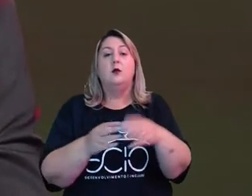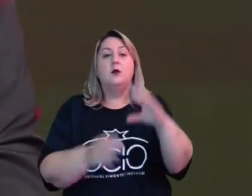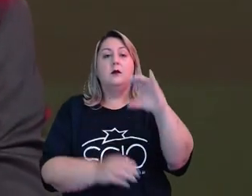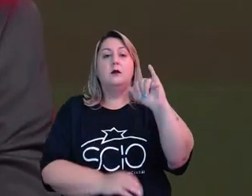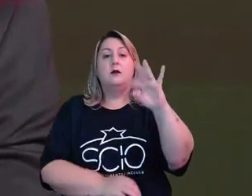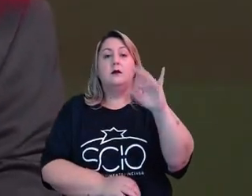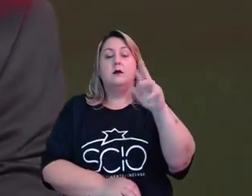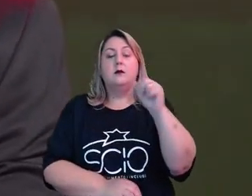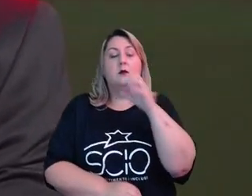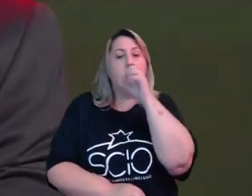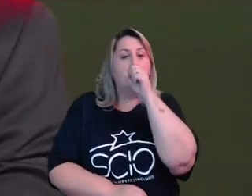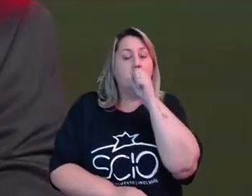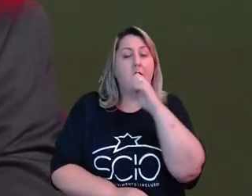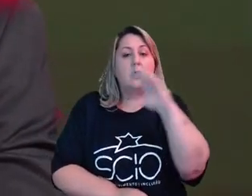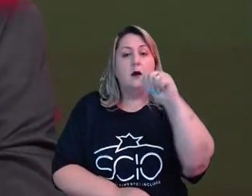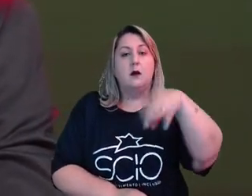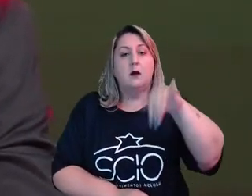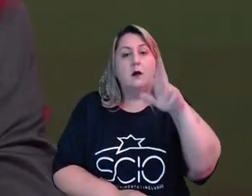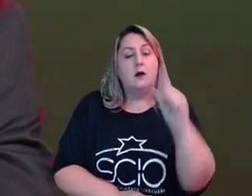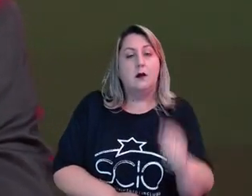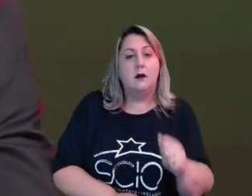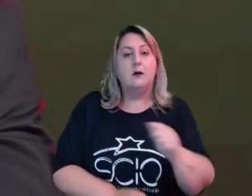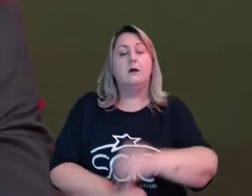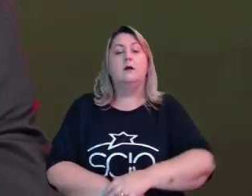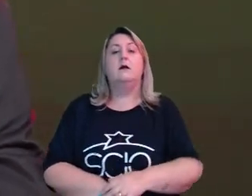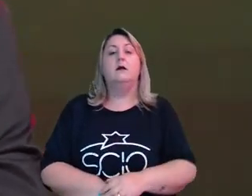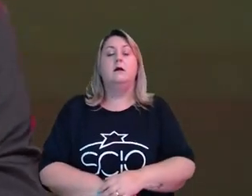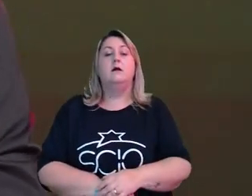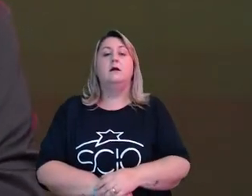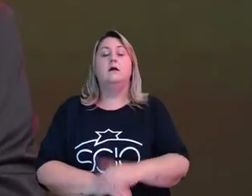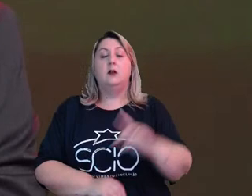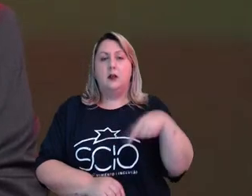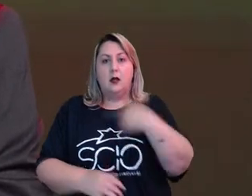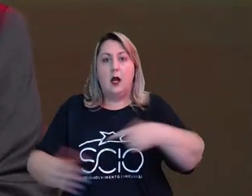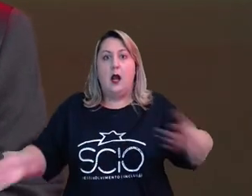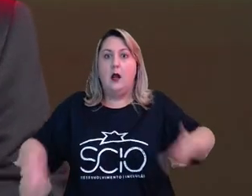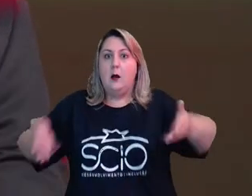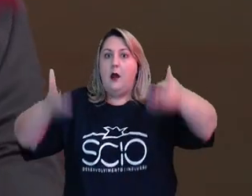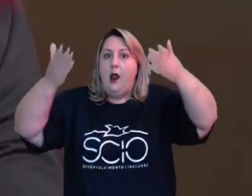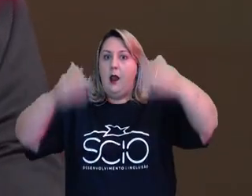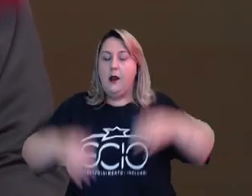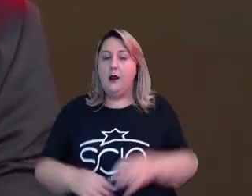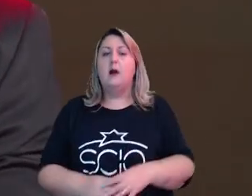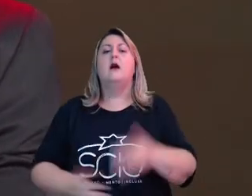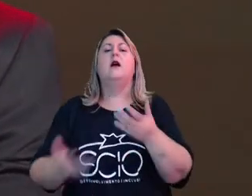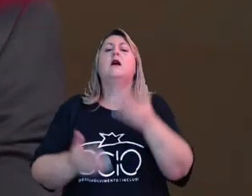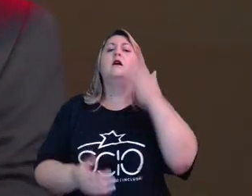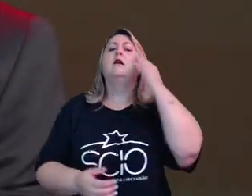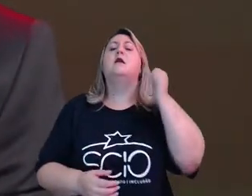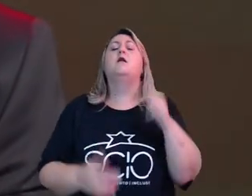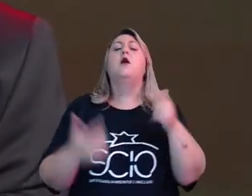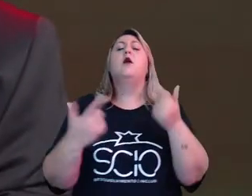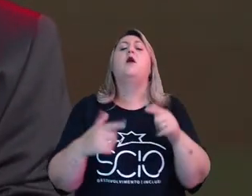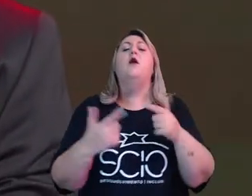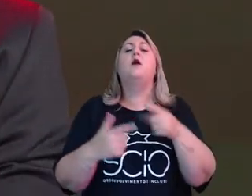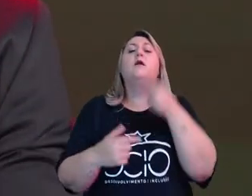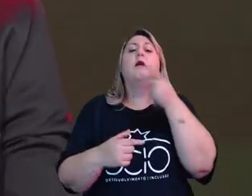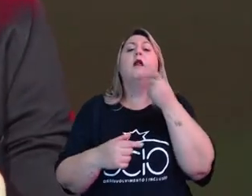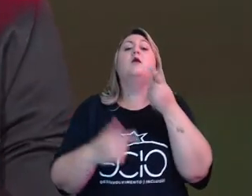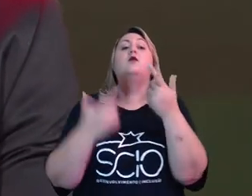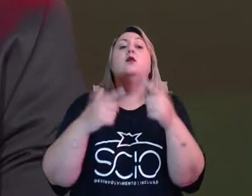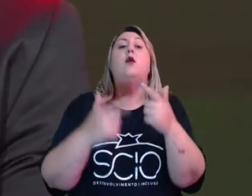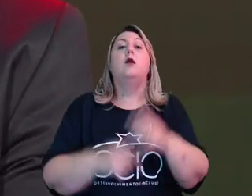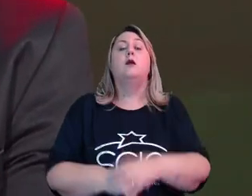noite para todo mundo. Camila, tamo animado aqui, nós também, Camila. Eu quero saber da onde vocês estão